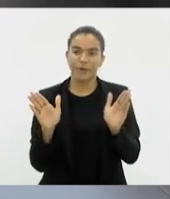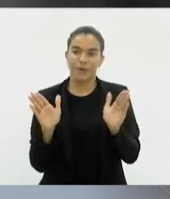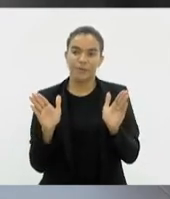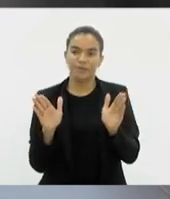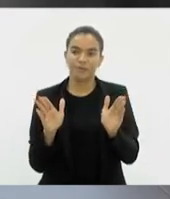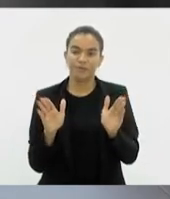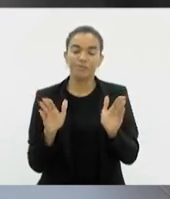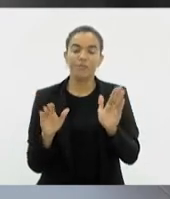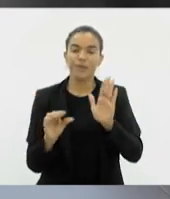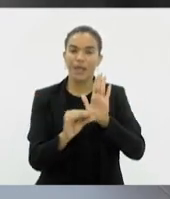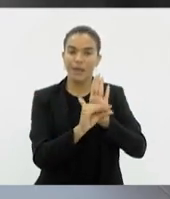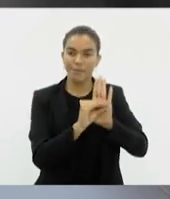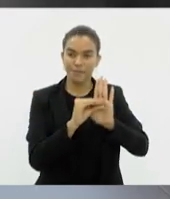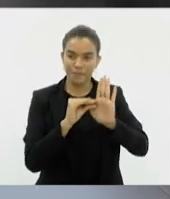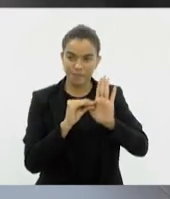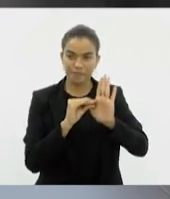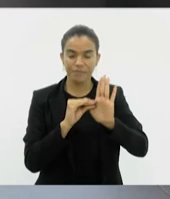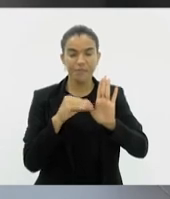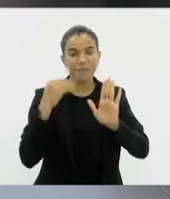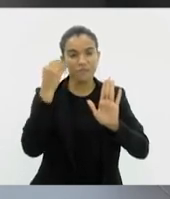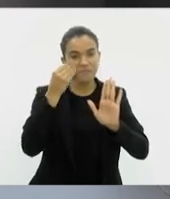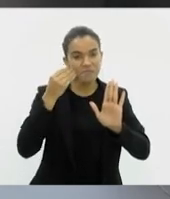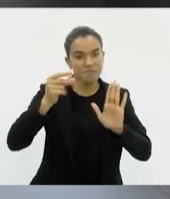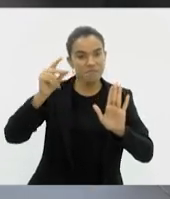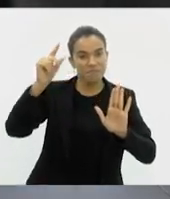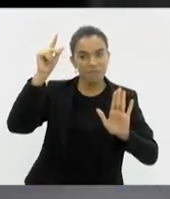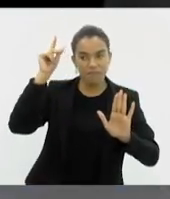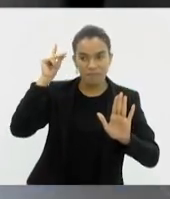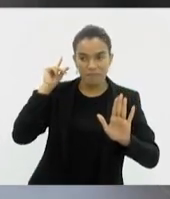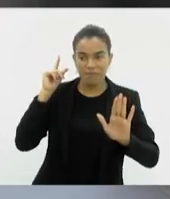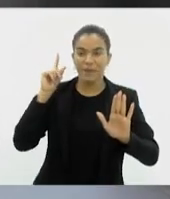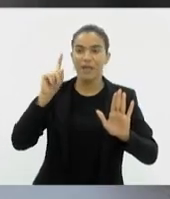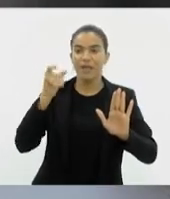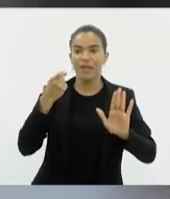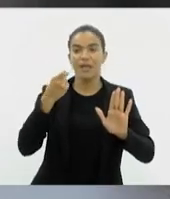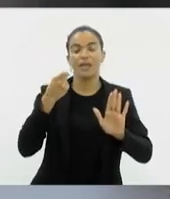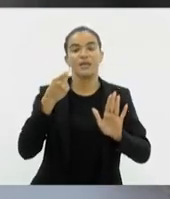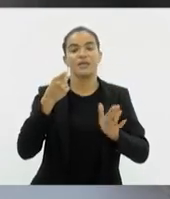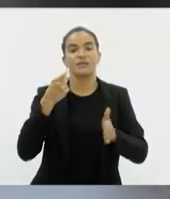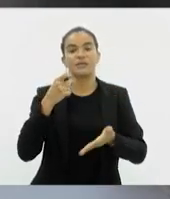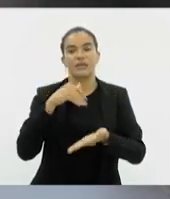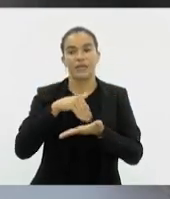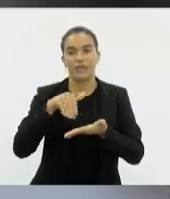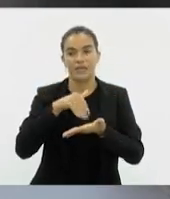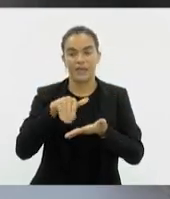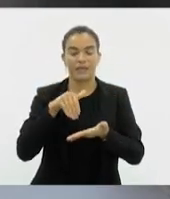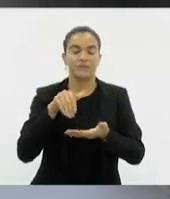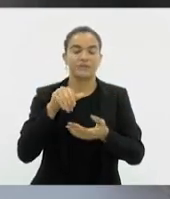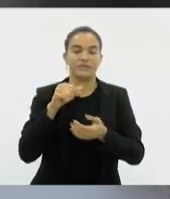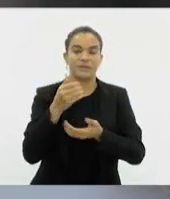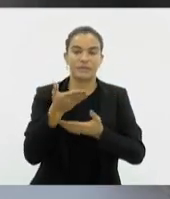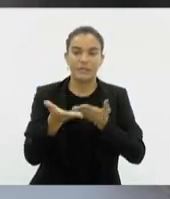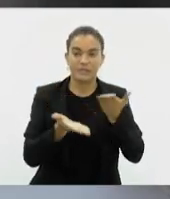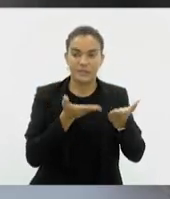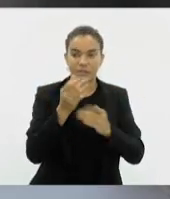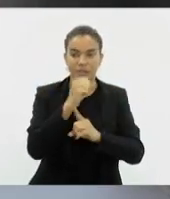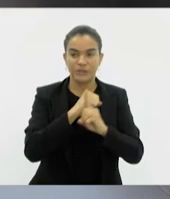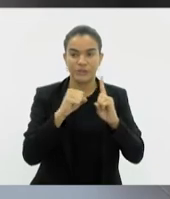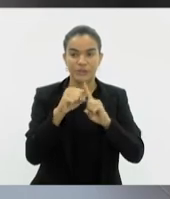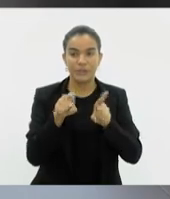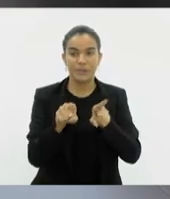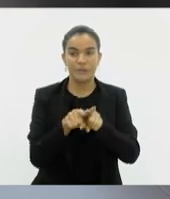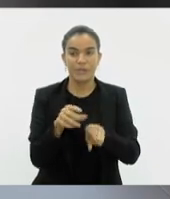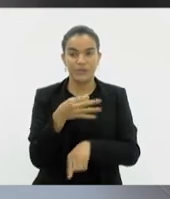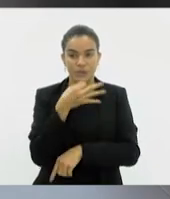dessa minha emenda, de uma experiência que tive enquanto secretária de assistência social. E também fazer aqui uma